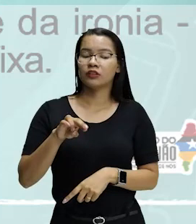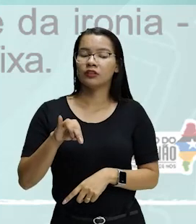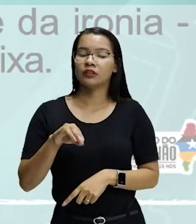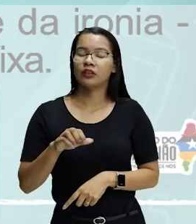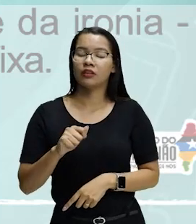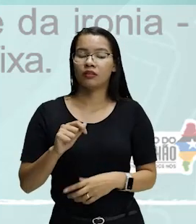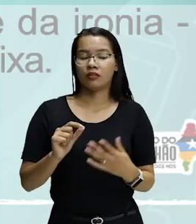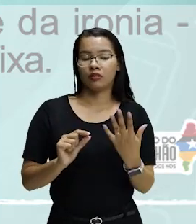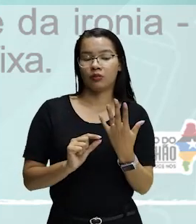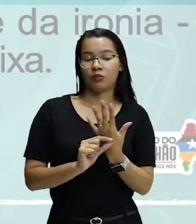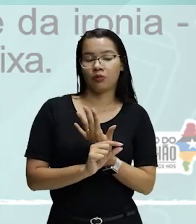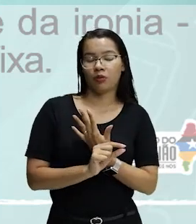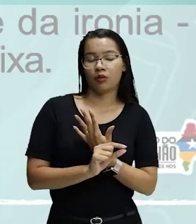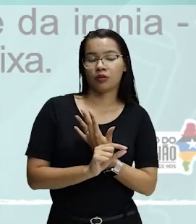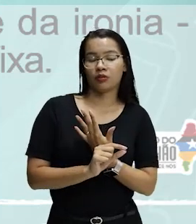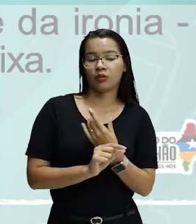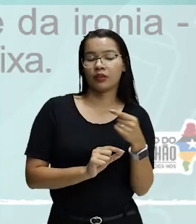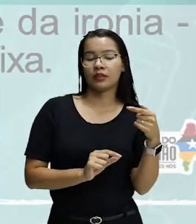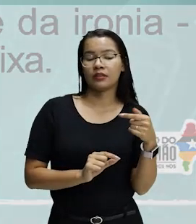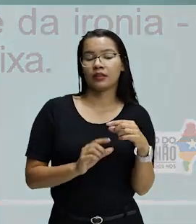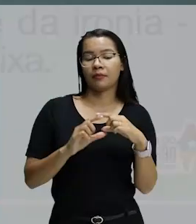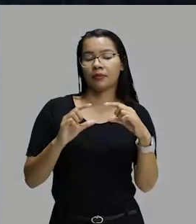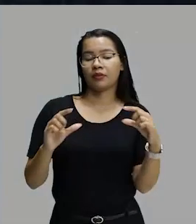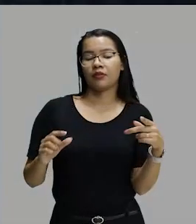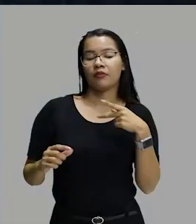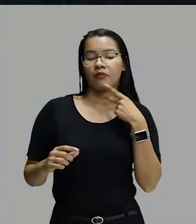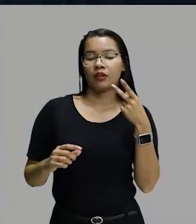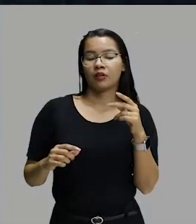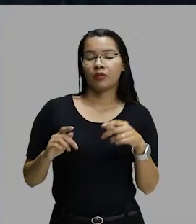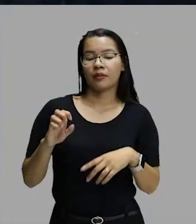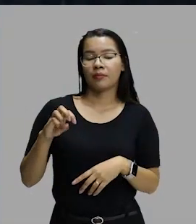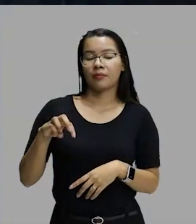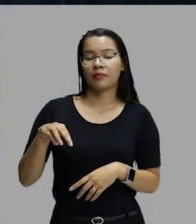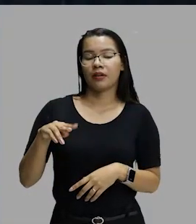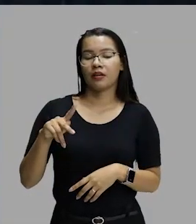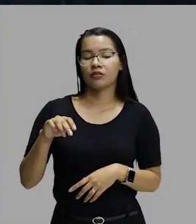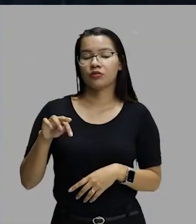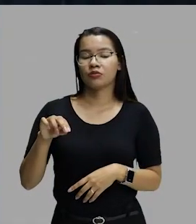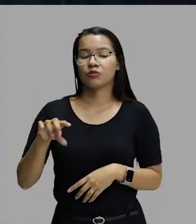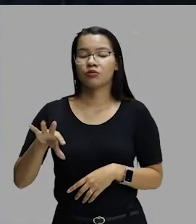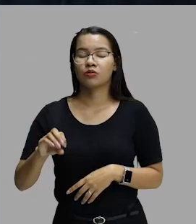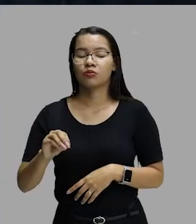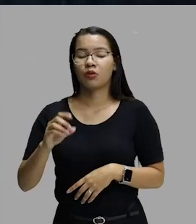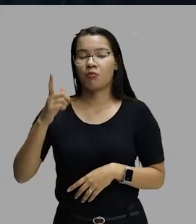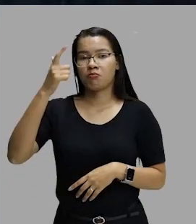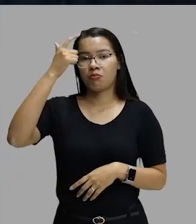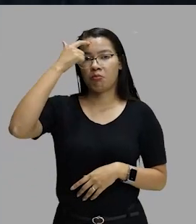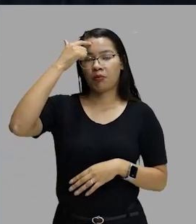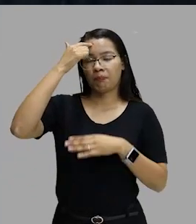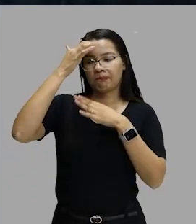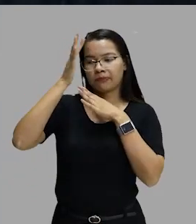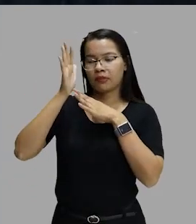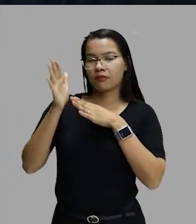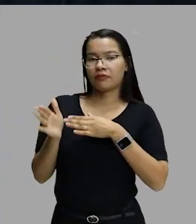ironia desse autor, esse capítulo fala que o emplasto se tornou uma ideia fixa.